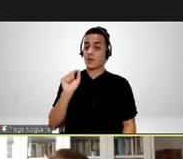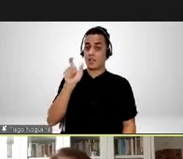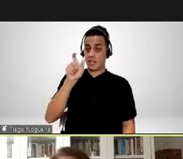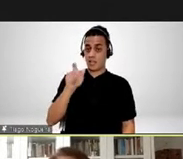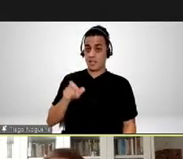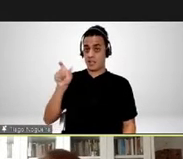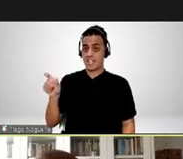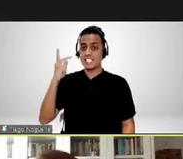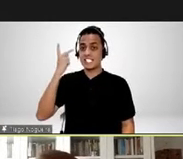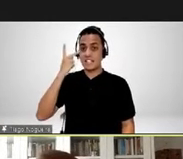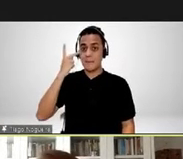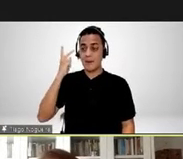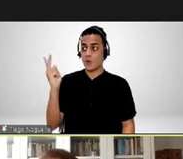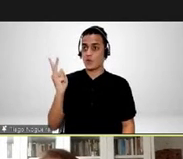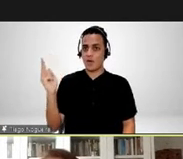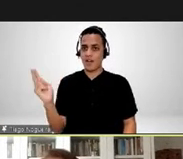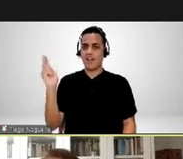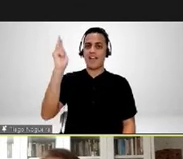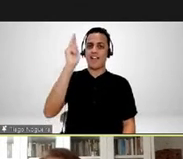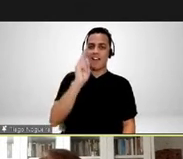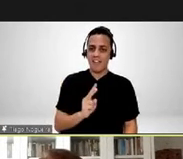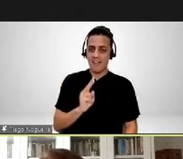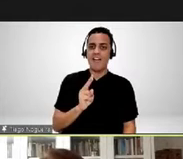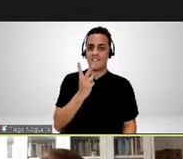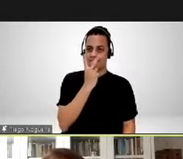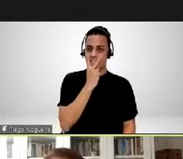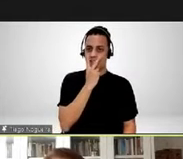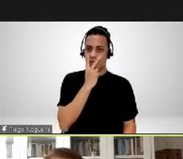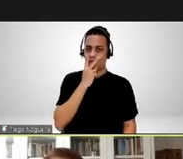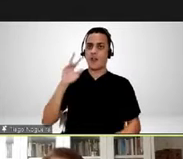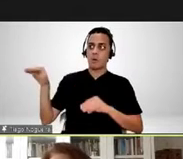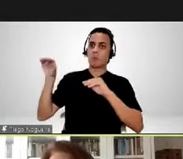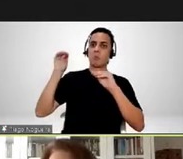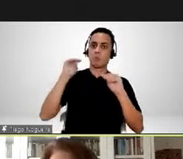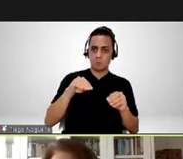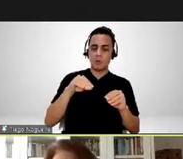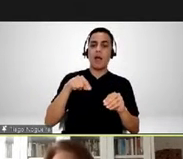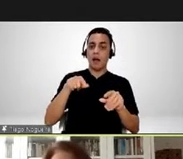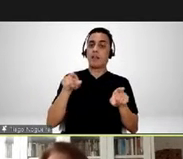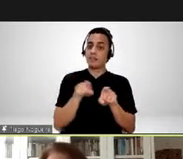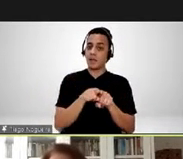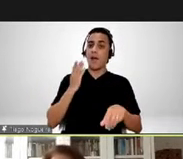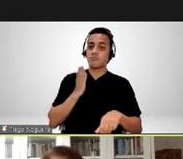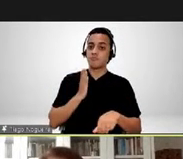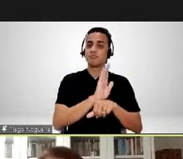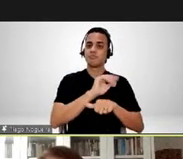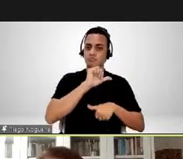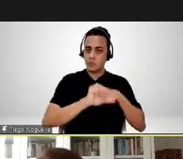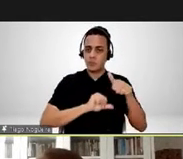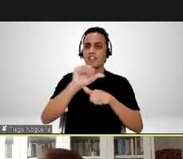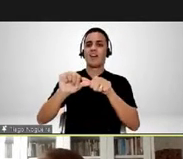São Paulo para Vitória, como uma mudança em toda essa estrutura, não só da